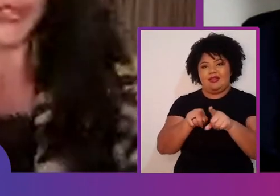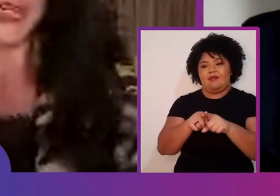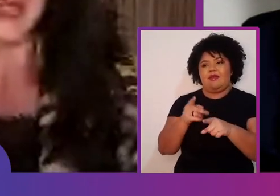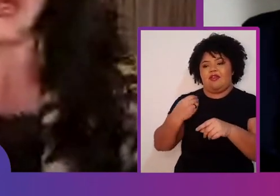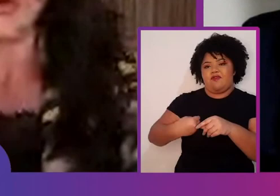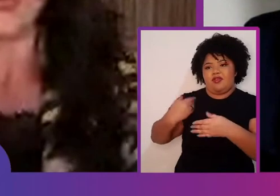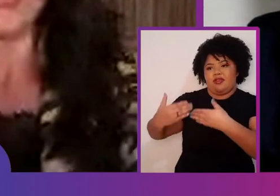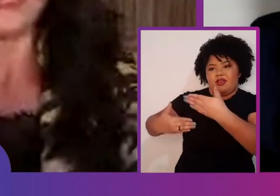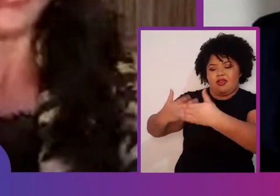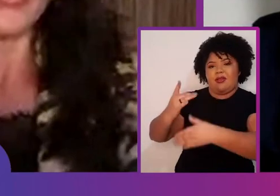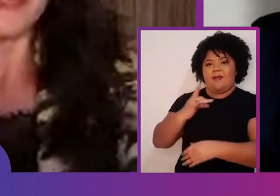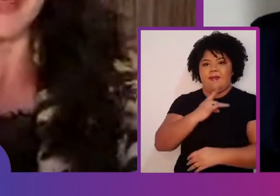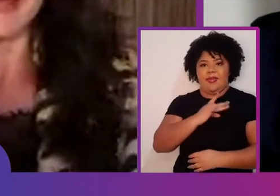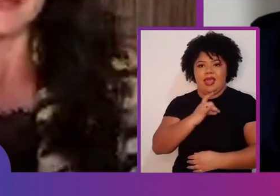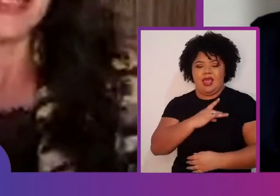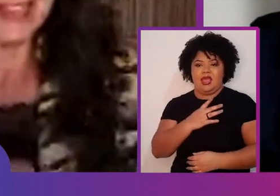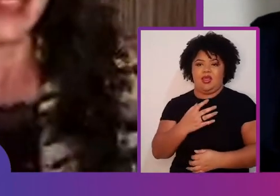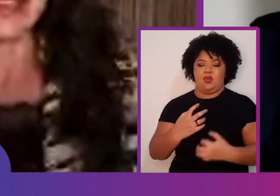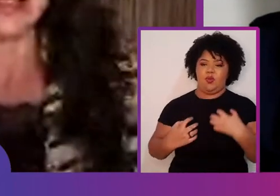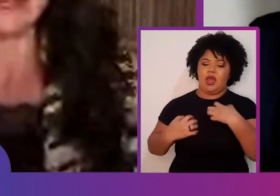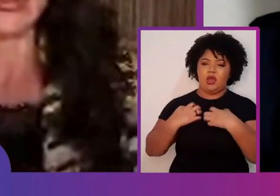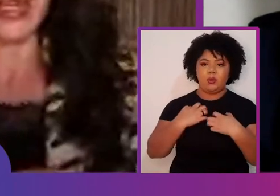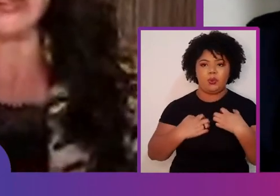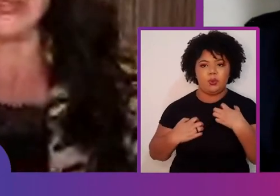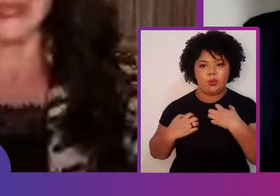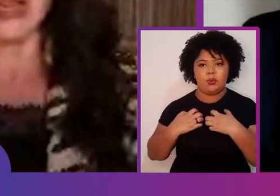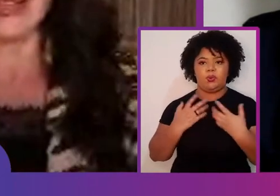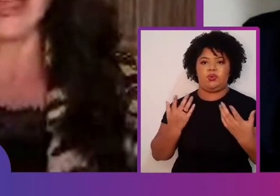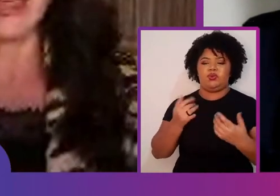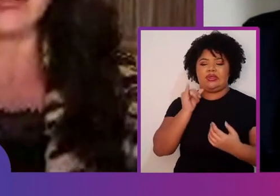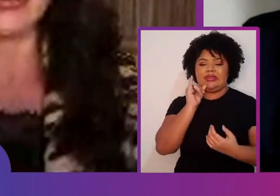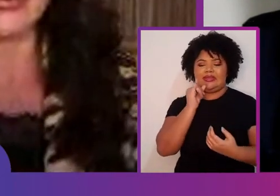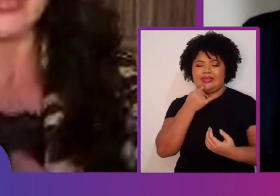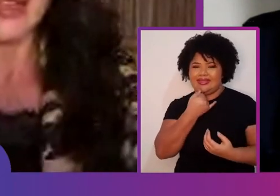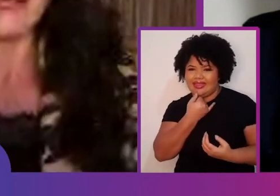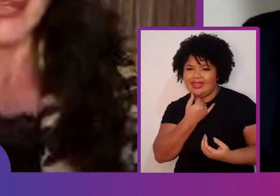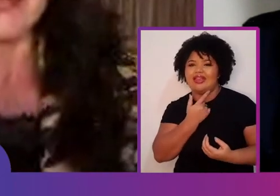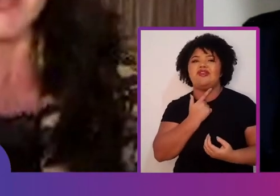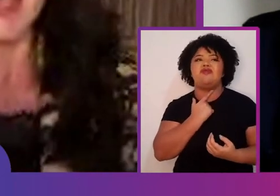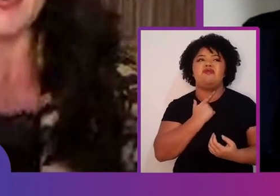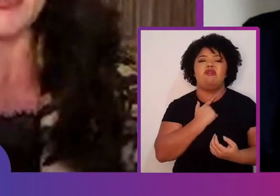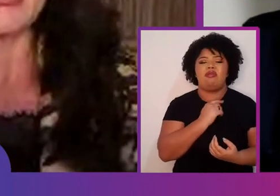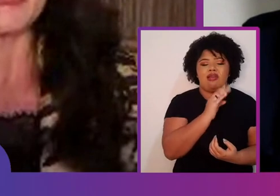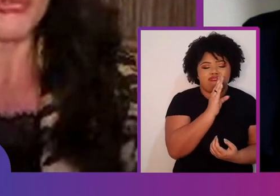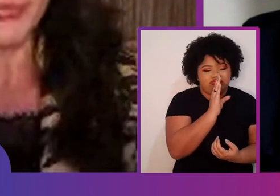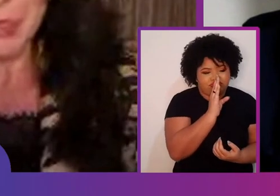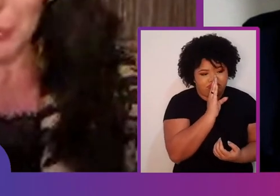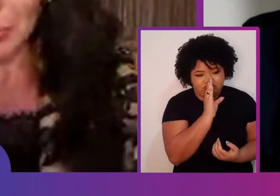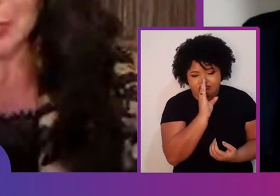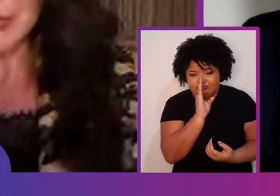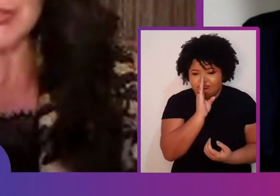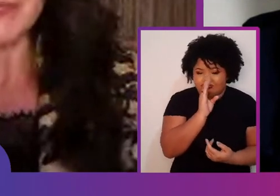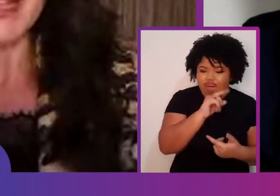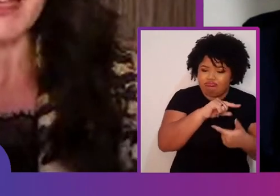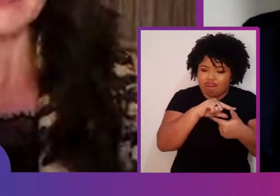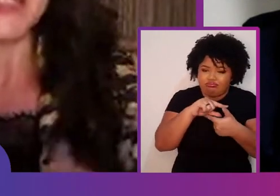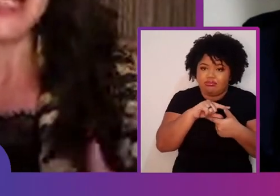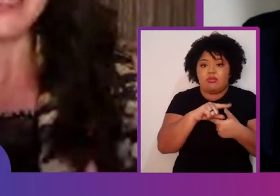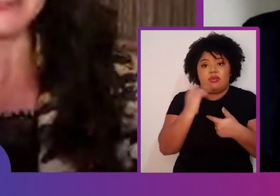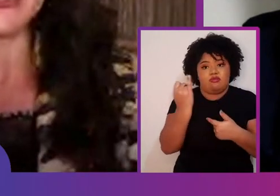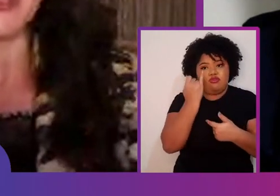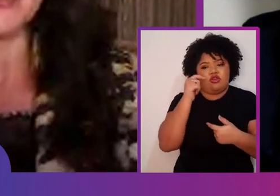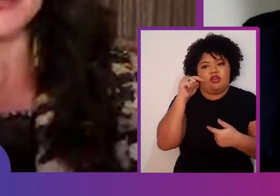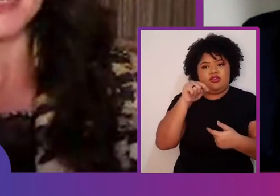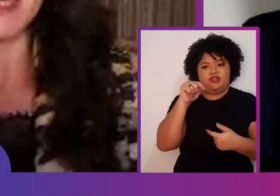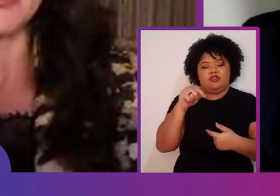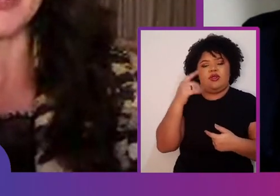como angústia, como tristeza, vontade de ficar quieto. Enfim, acho que isso é super importante. Se